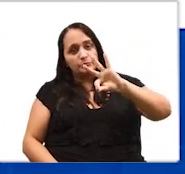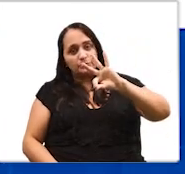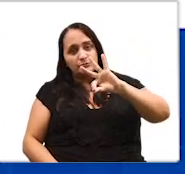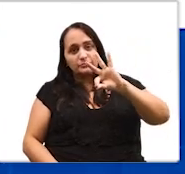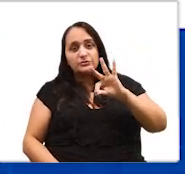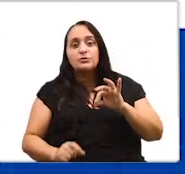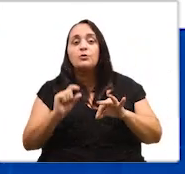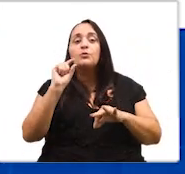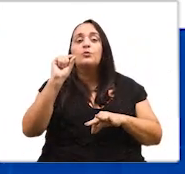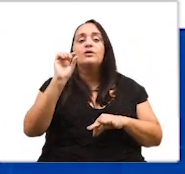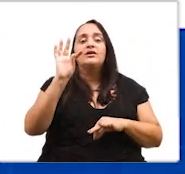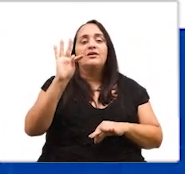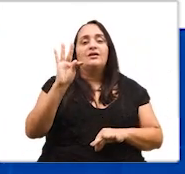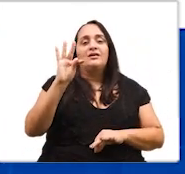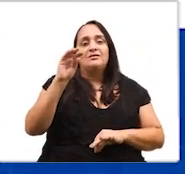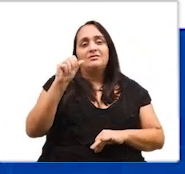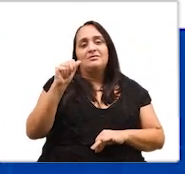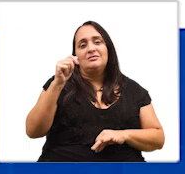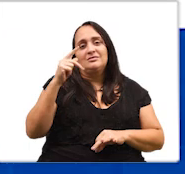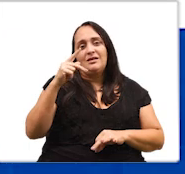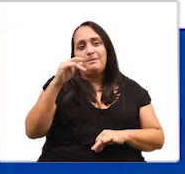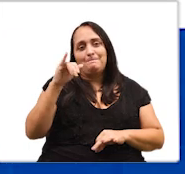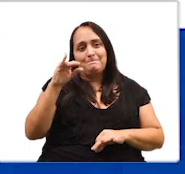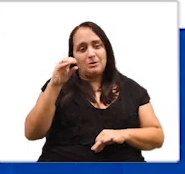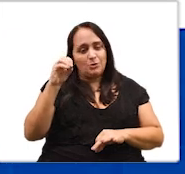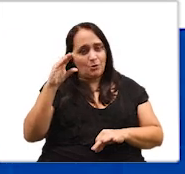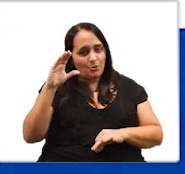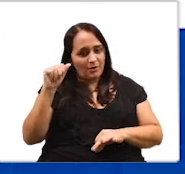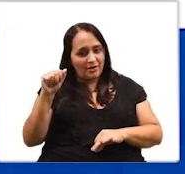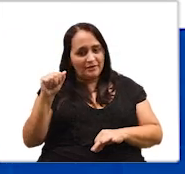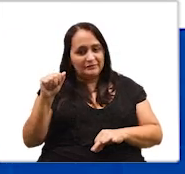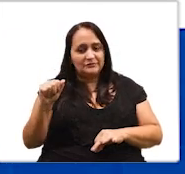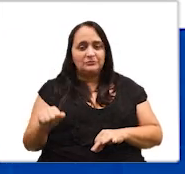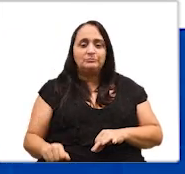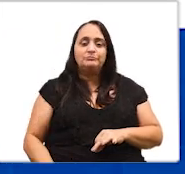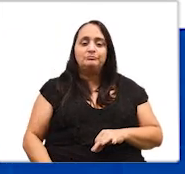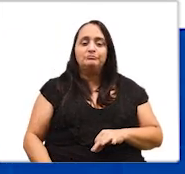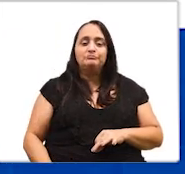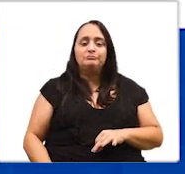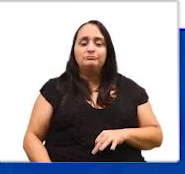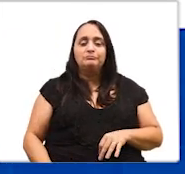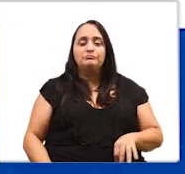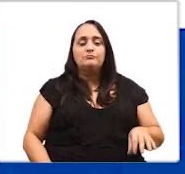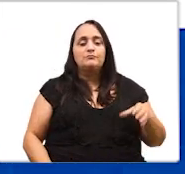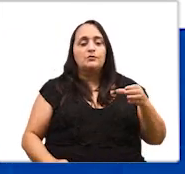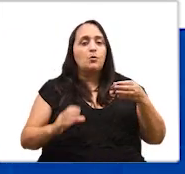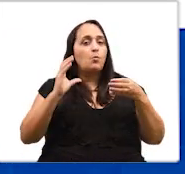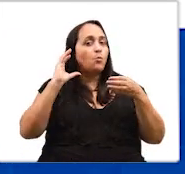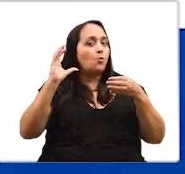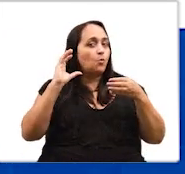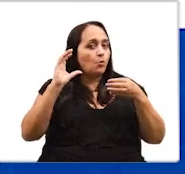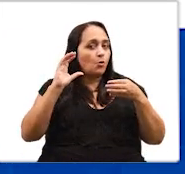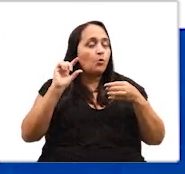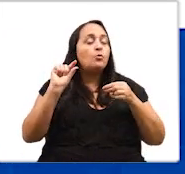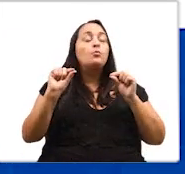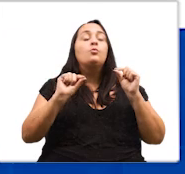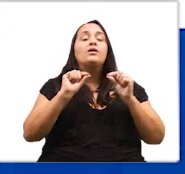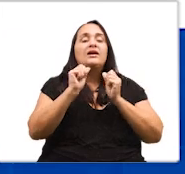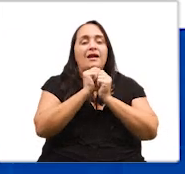de 1 xícara de chá. Para o leite de coco, já vou precisar de 2 xícaras de